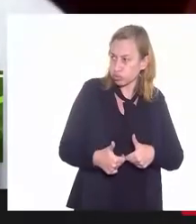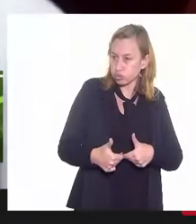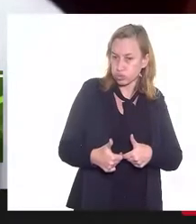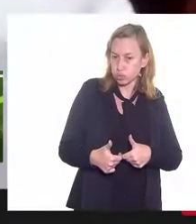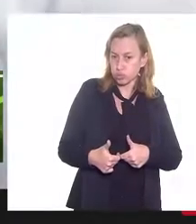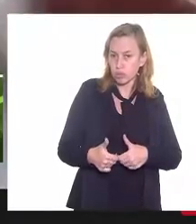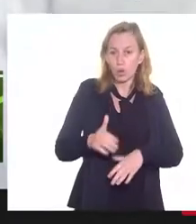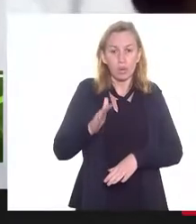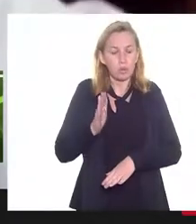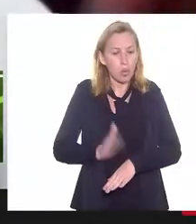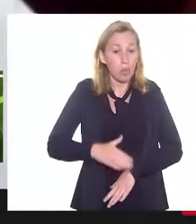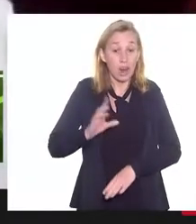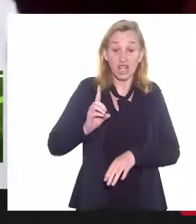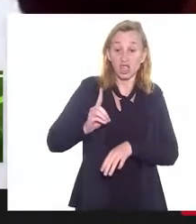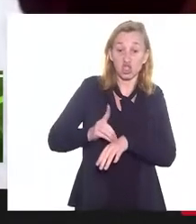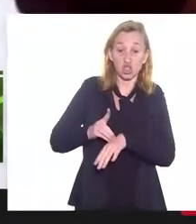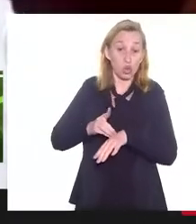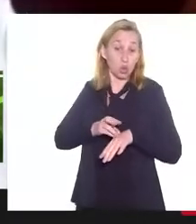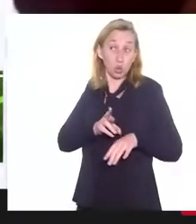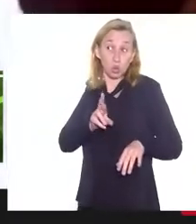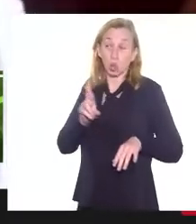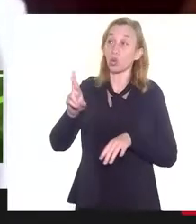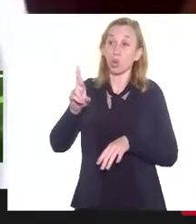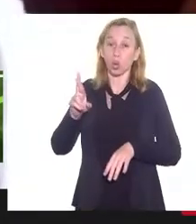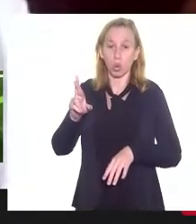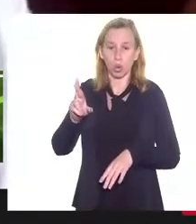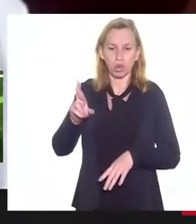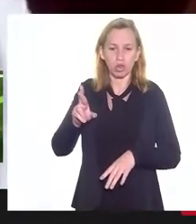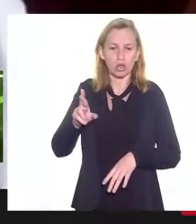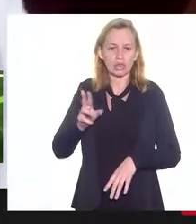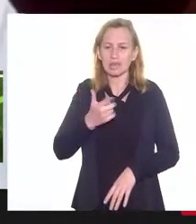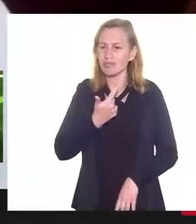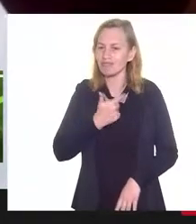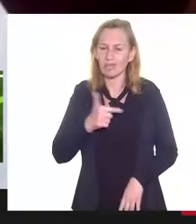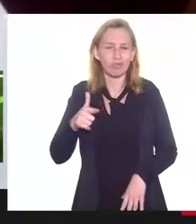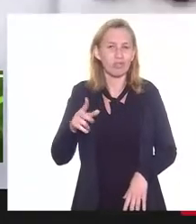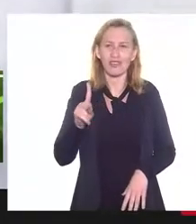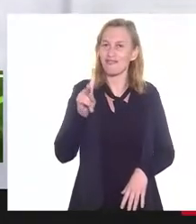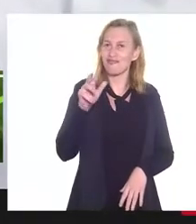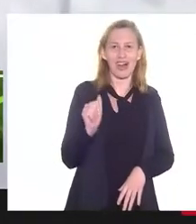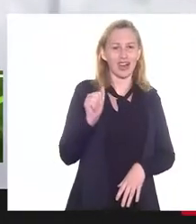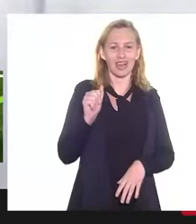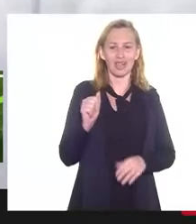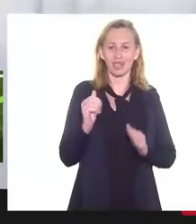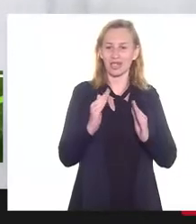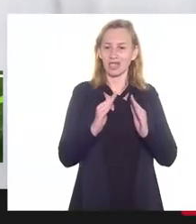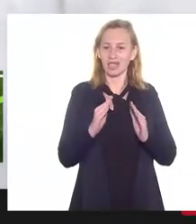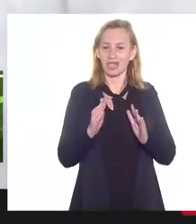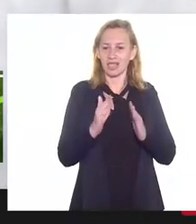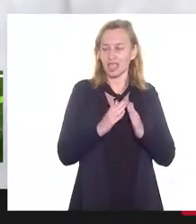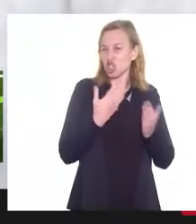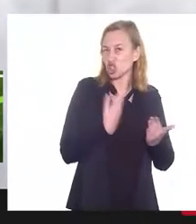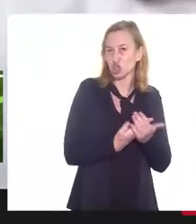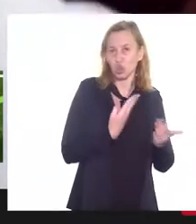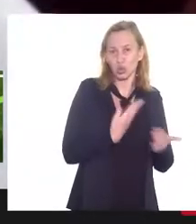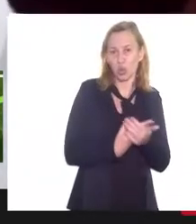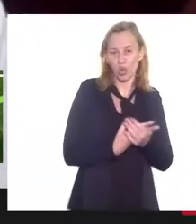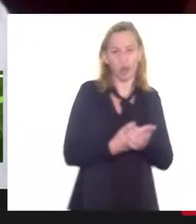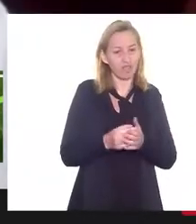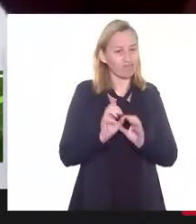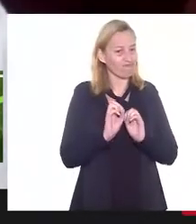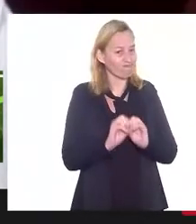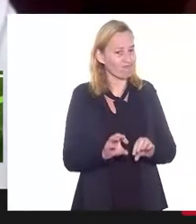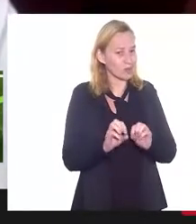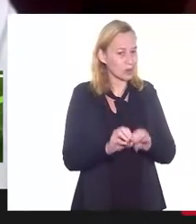por mais doutor que seja, não tem vaga em escola de